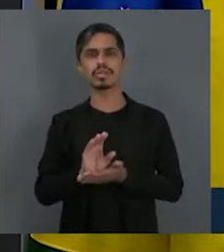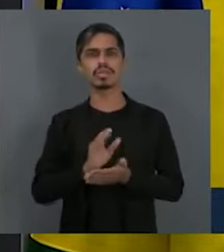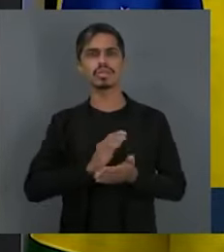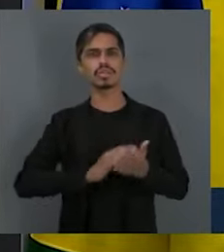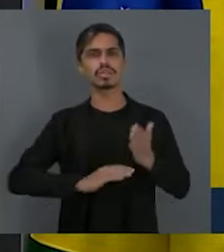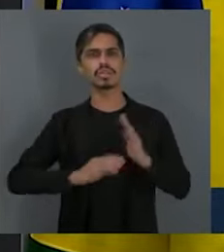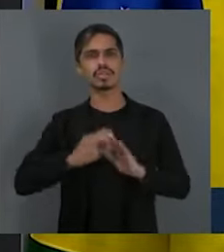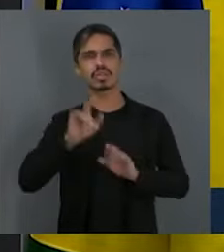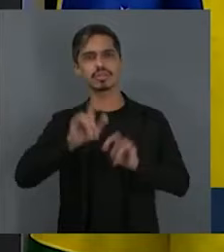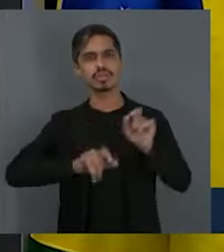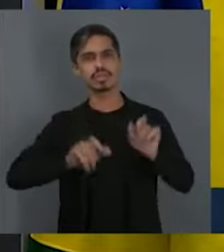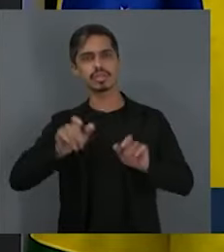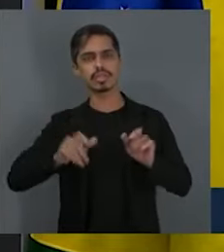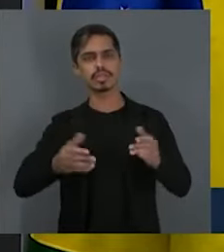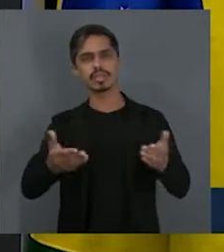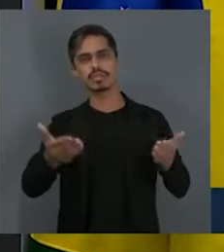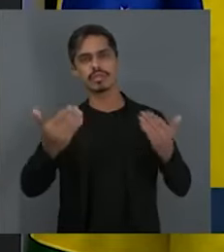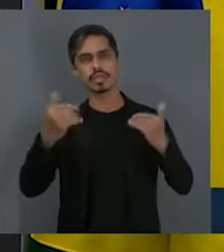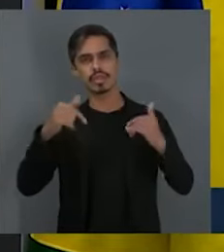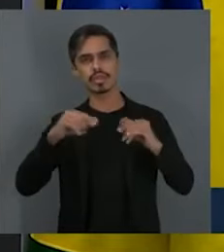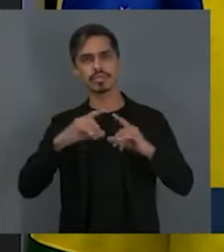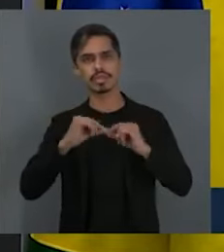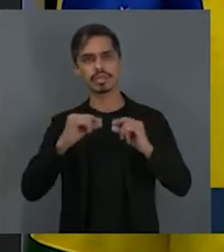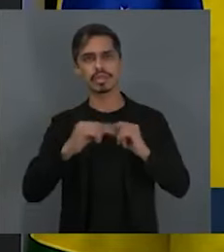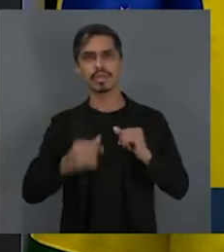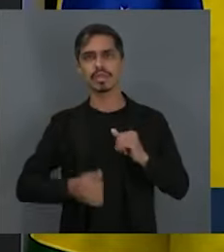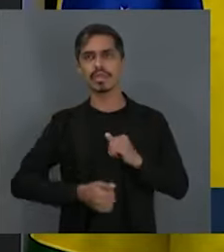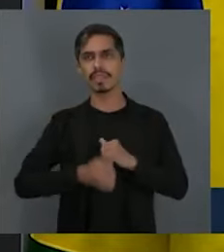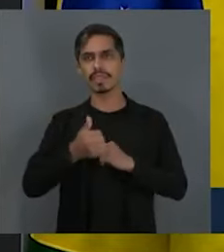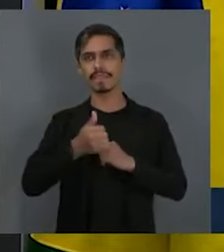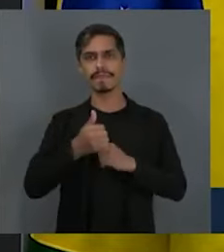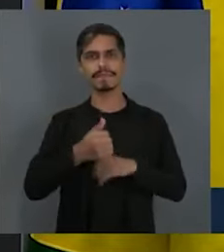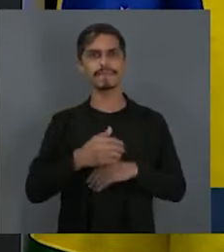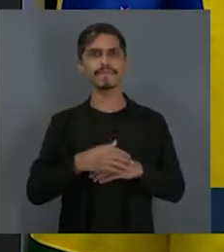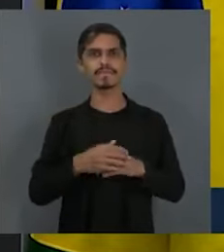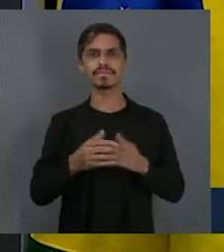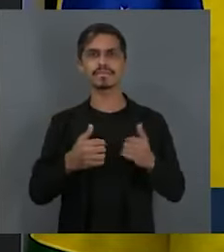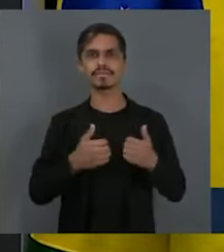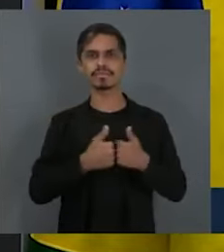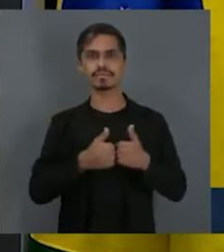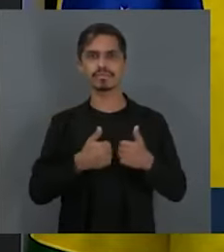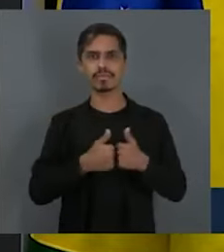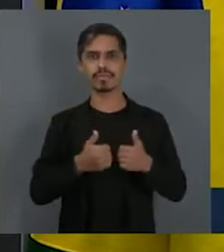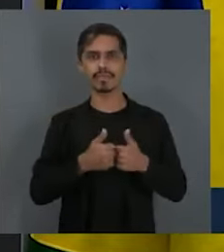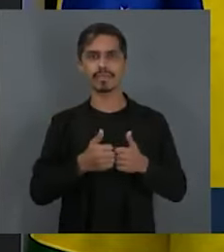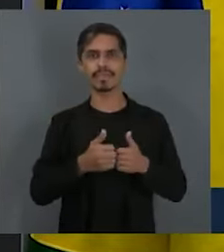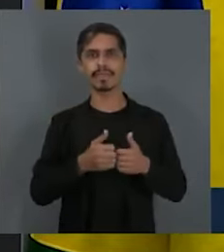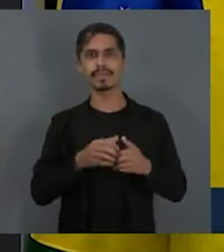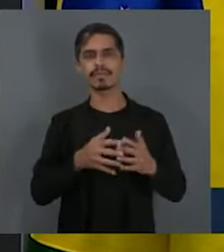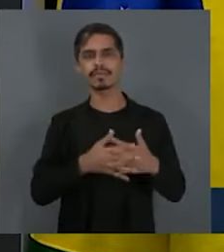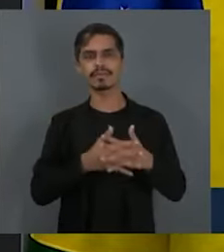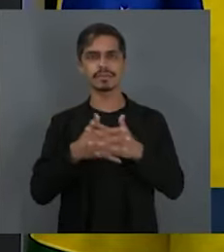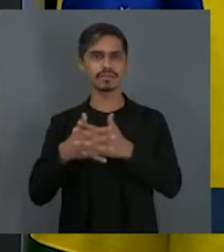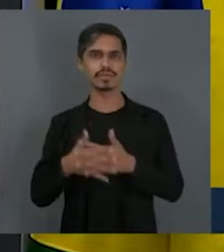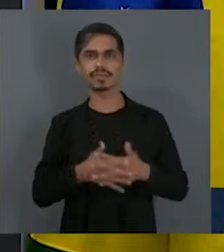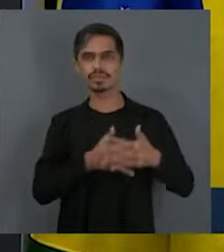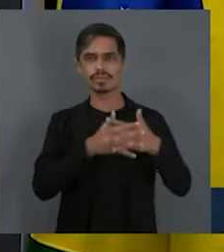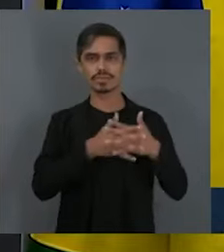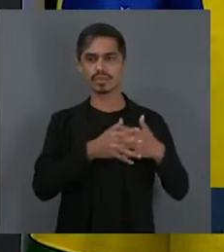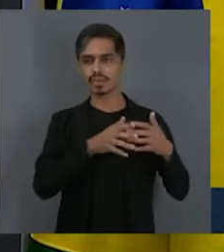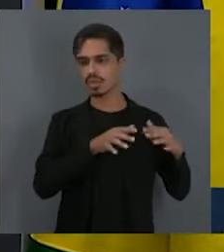todas as pessoas que vieram à Brasília dos primeiros que dos caminhões que vieram e ficaram em